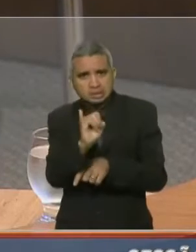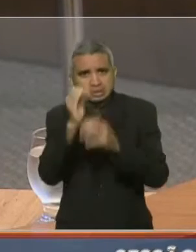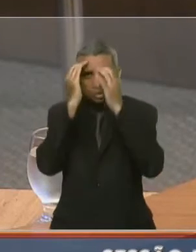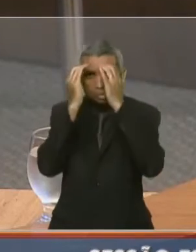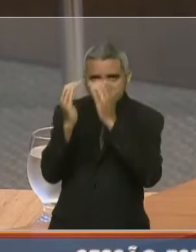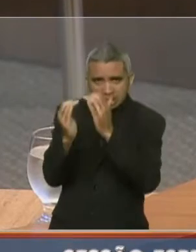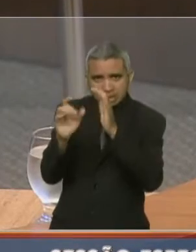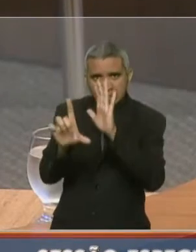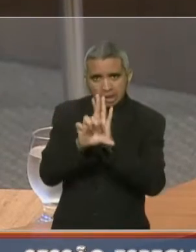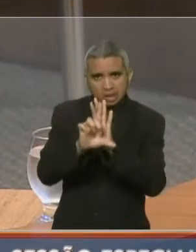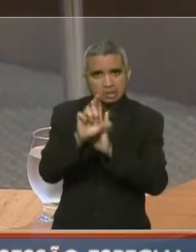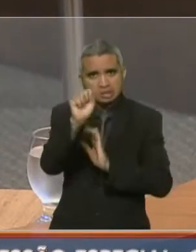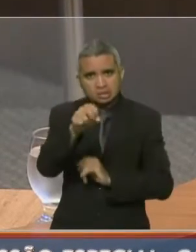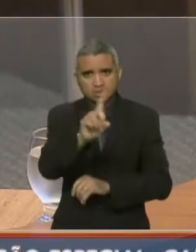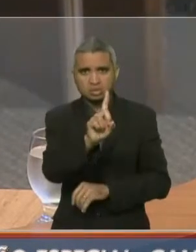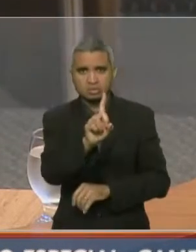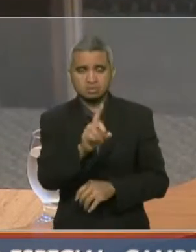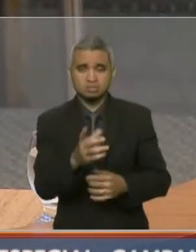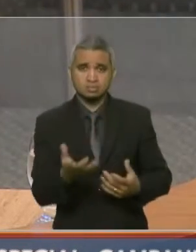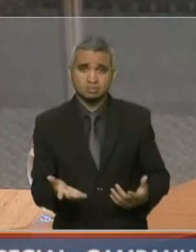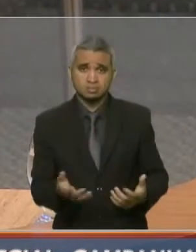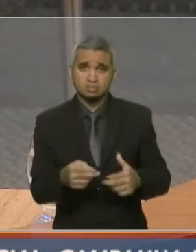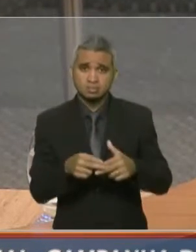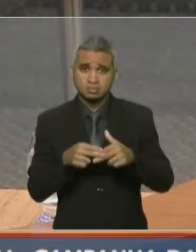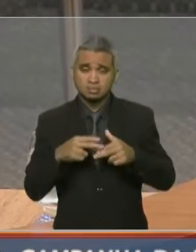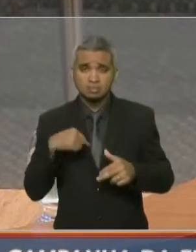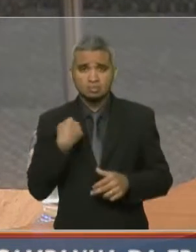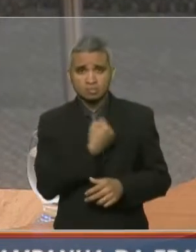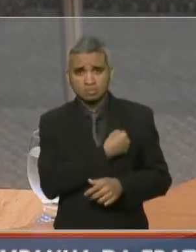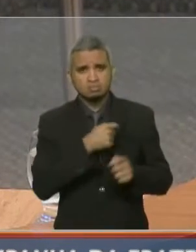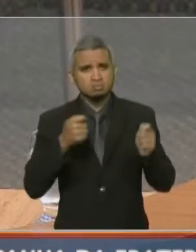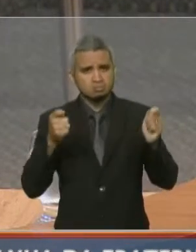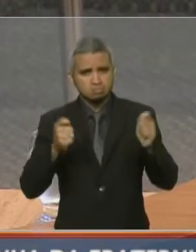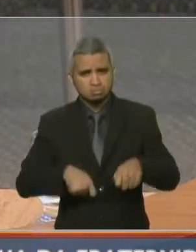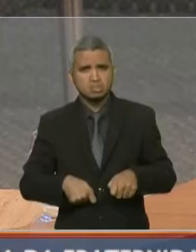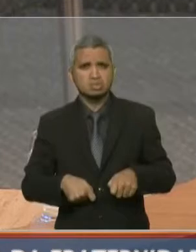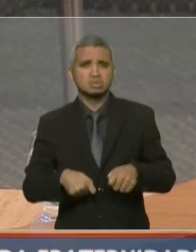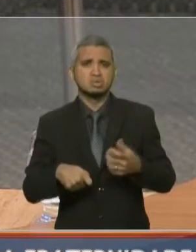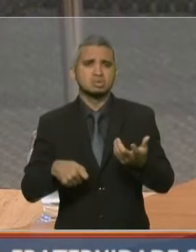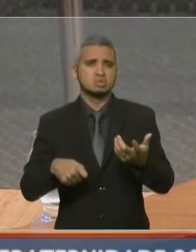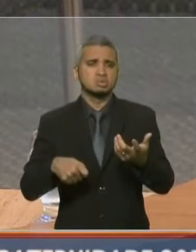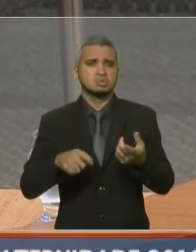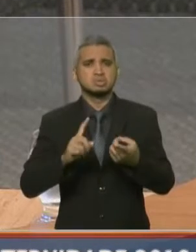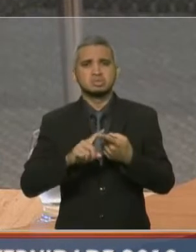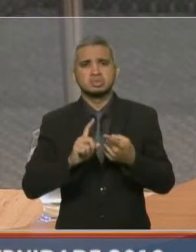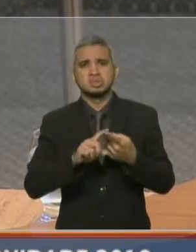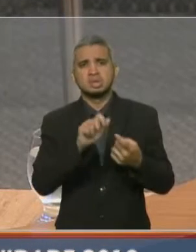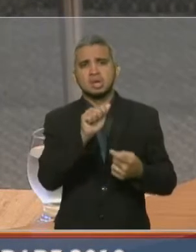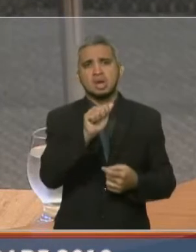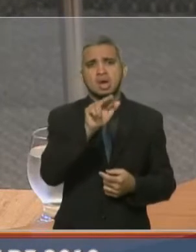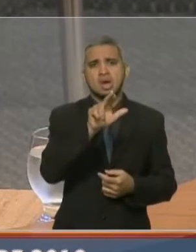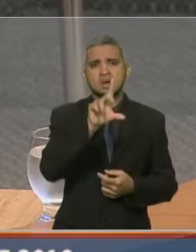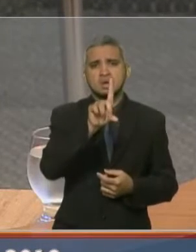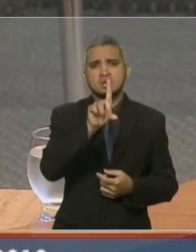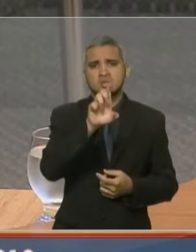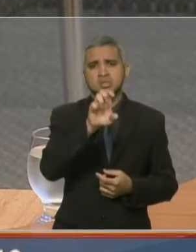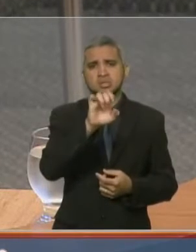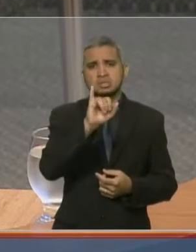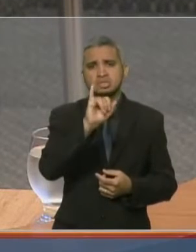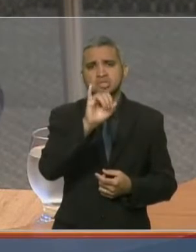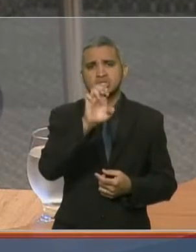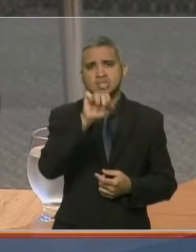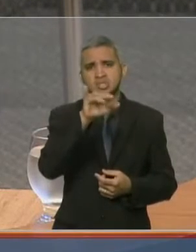vários mecanismos para fazer estas coisas acontecerem, como audiências públicas, as conferências,